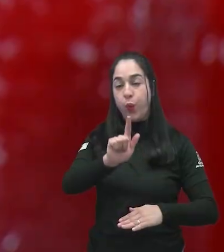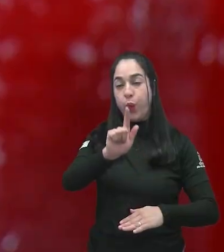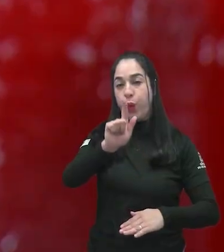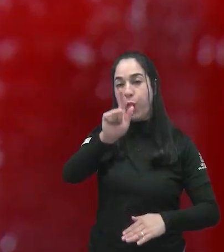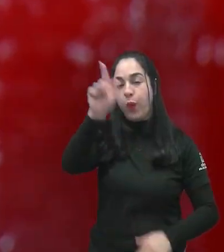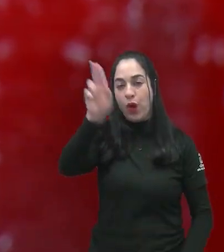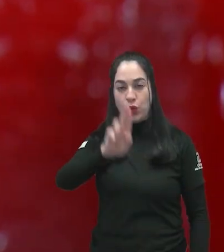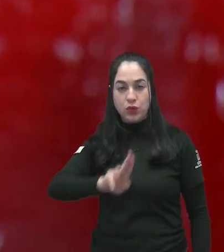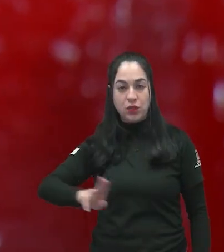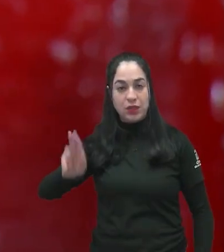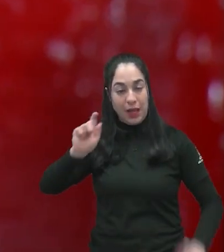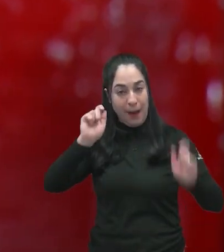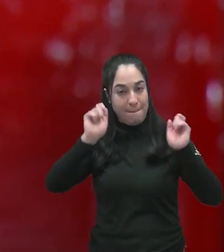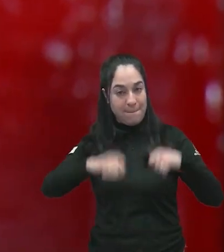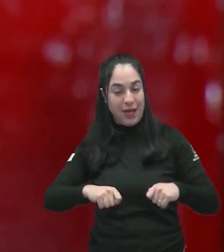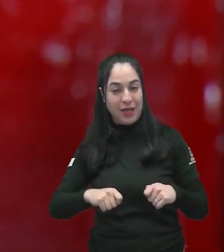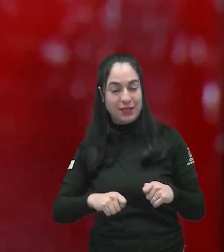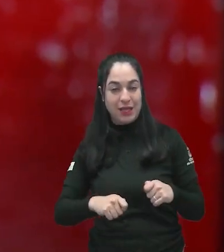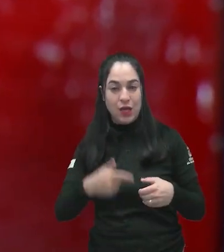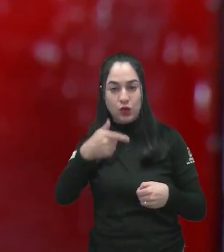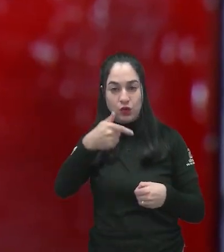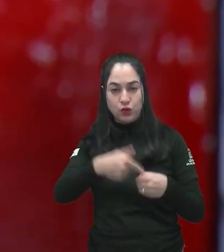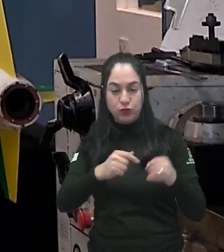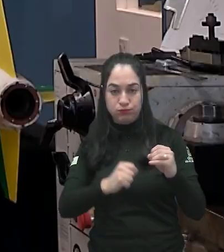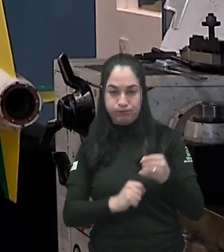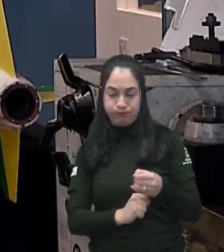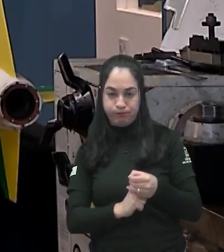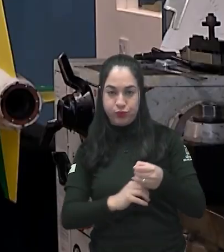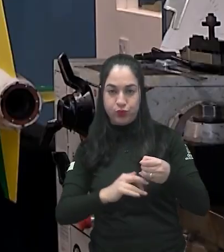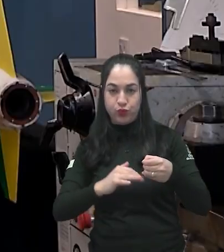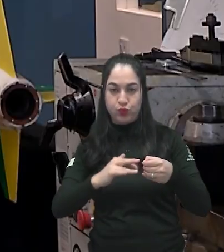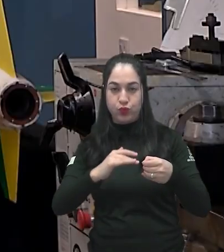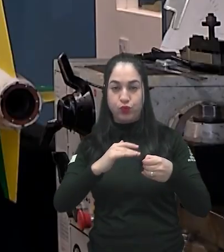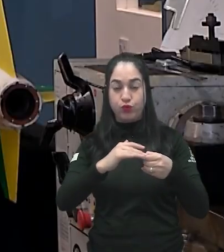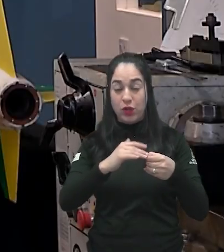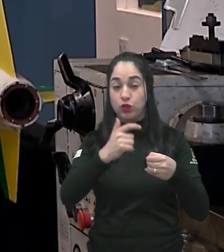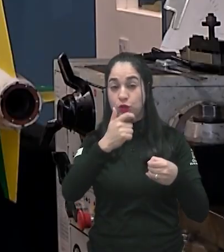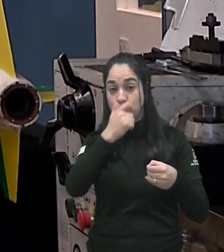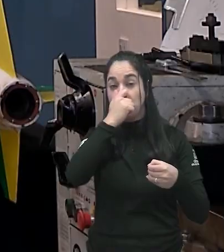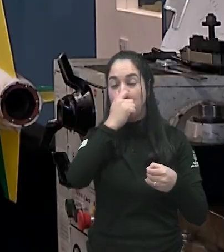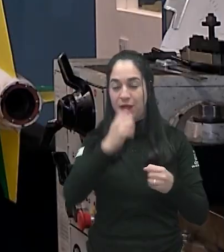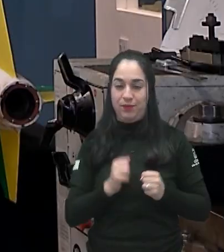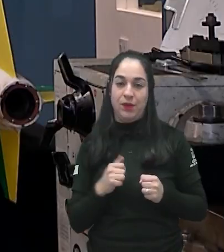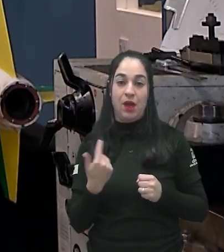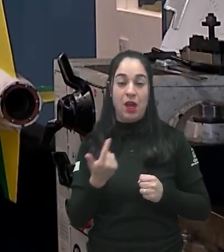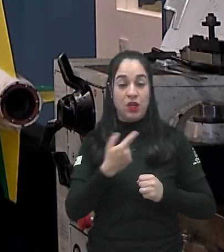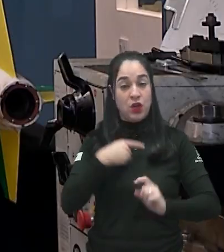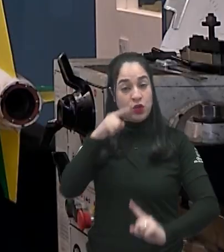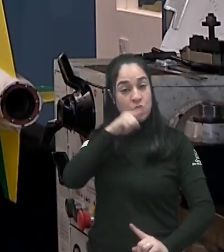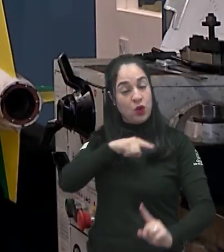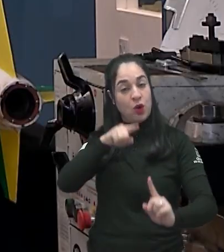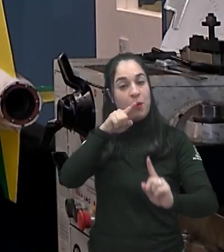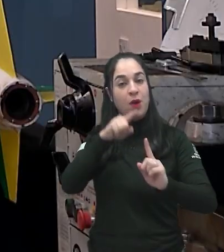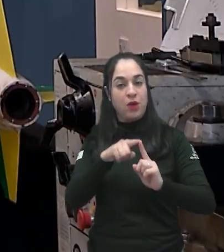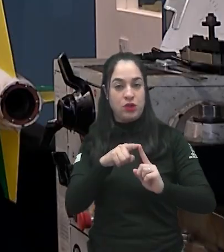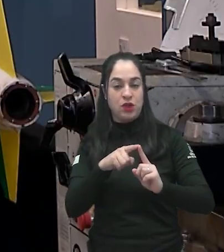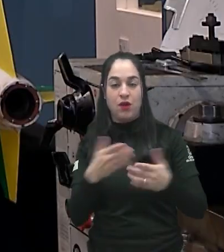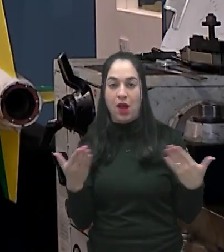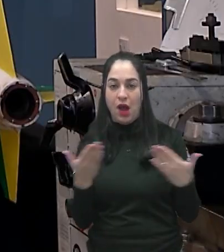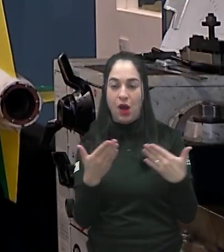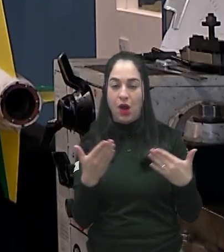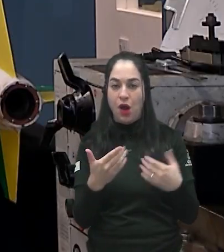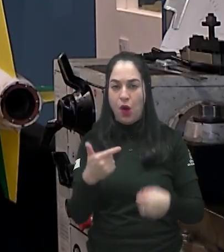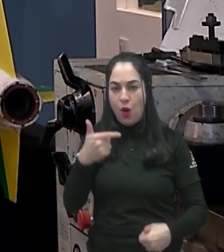foguete utilizando a capacidade máxima de combustível. O que a gente está mirando é a gente fazer um lançamento do FTL, um novo lançamento do